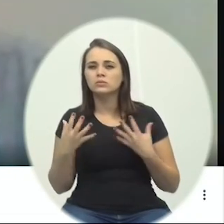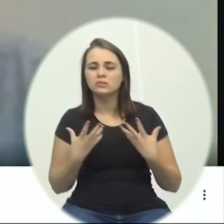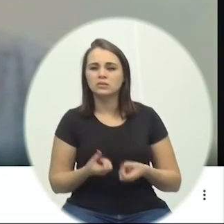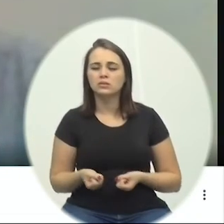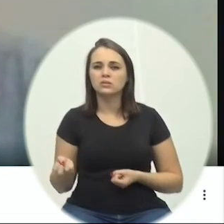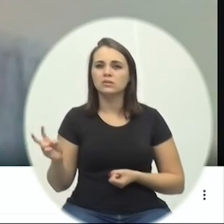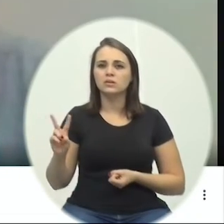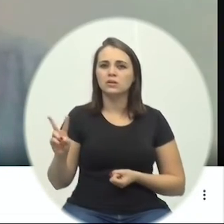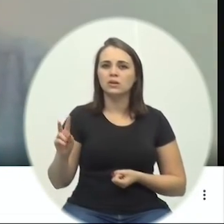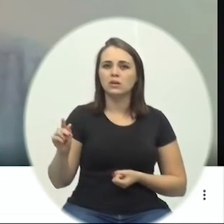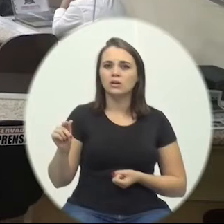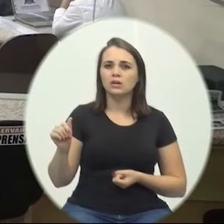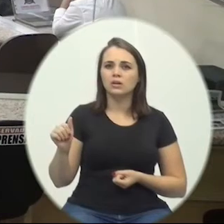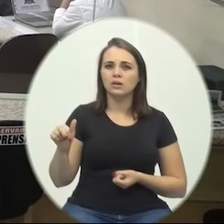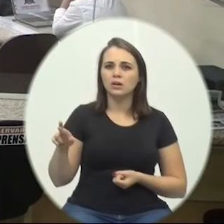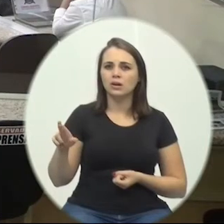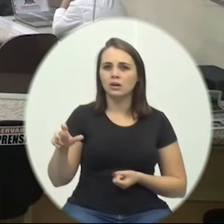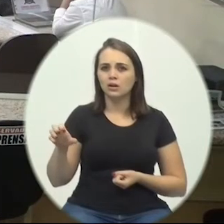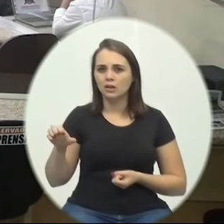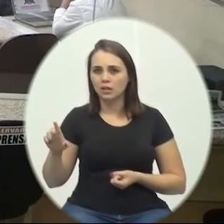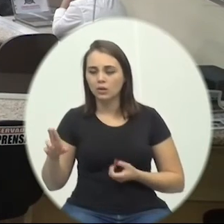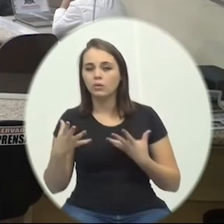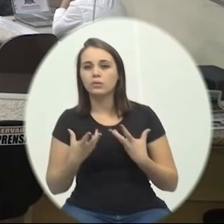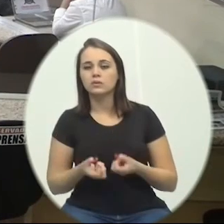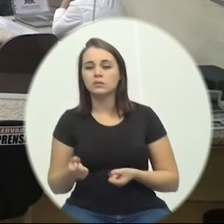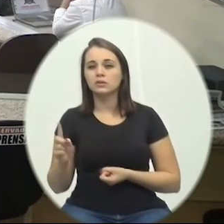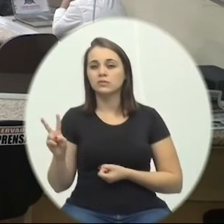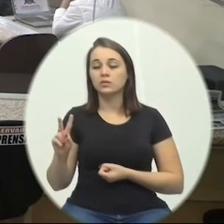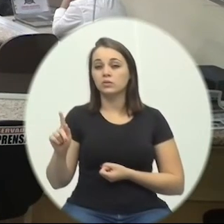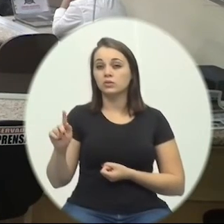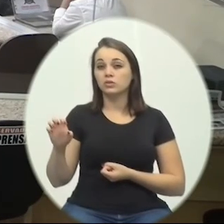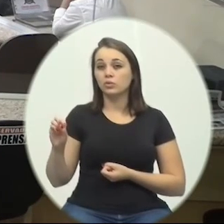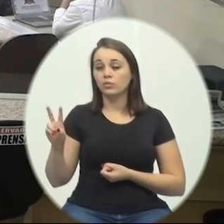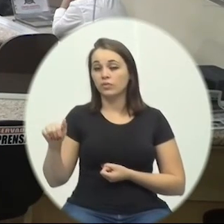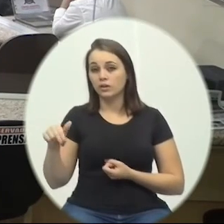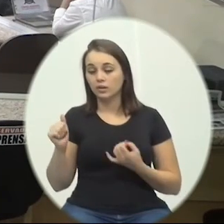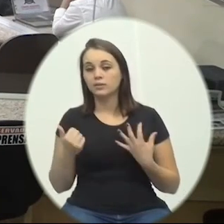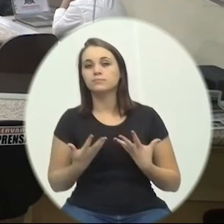Favorável. A favor, vereadora Arleu. A favor, vereadora Giovana Zanetti. A favor,